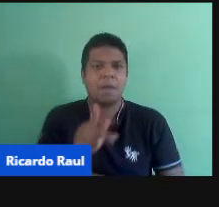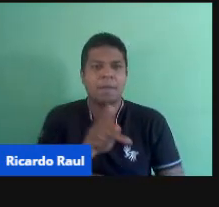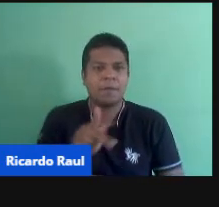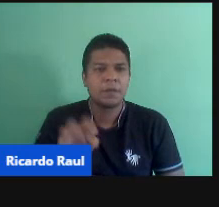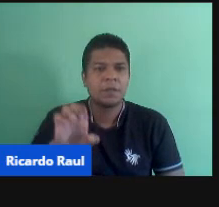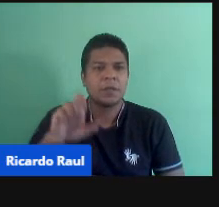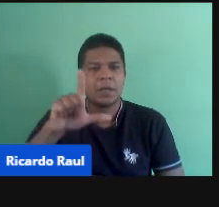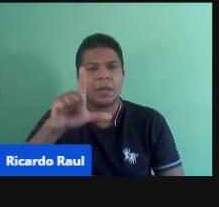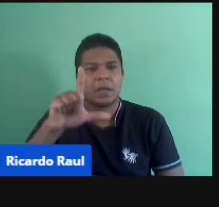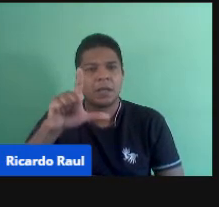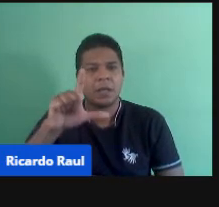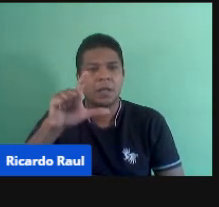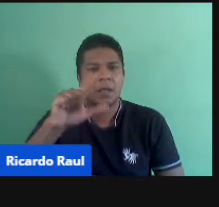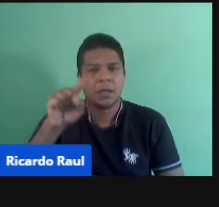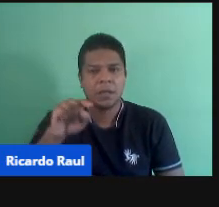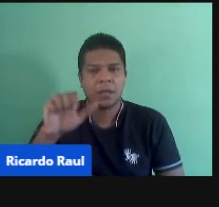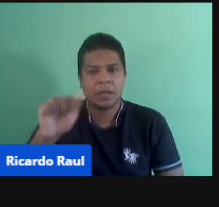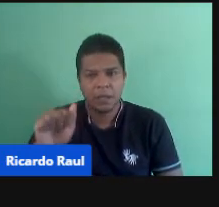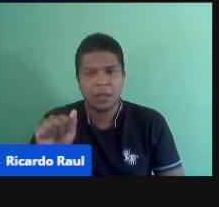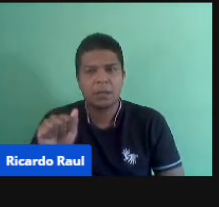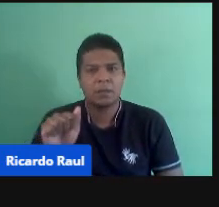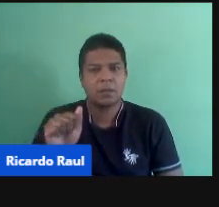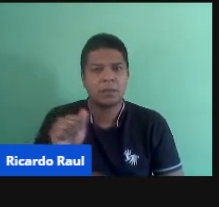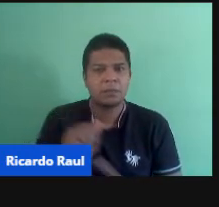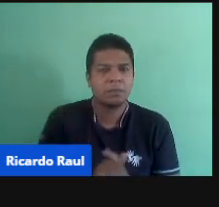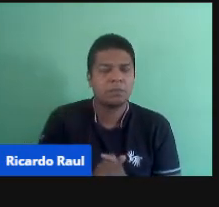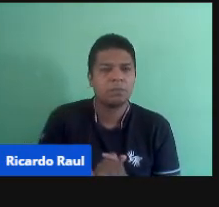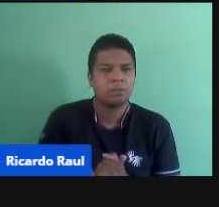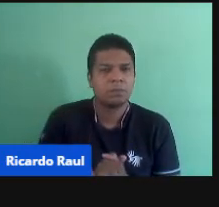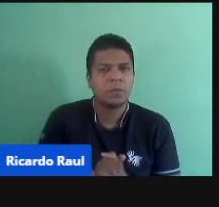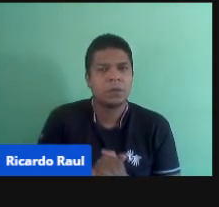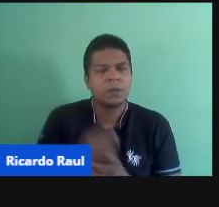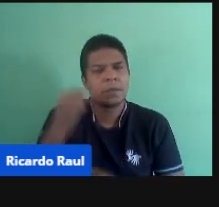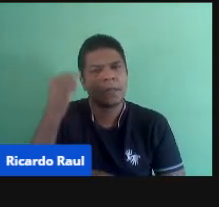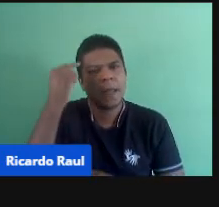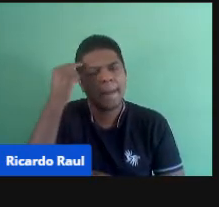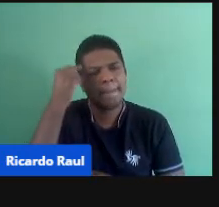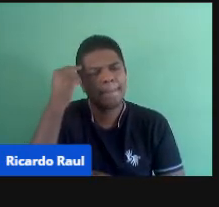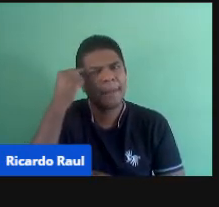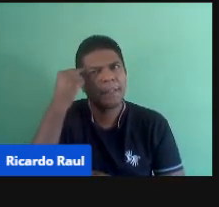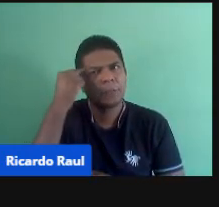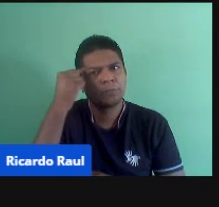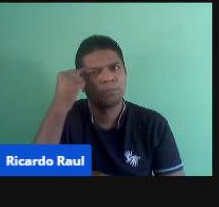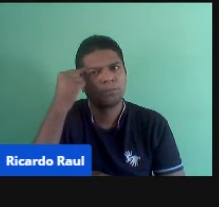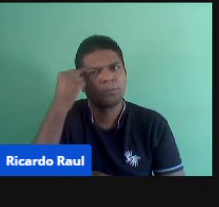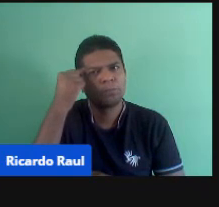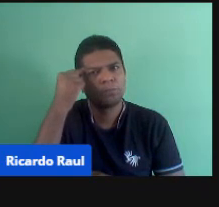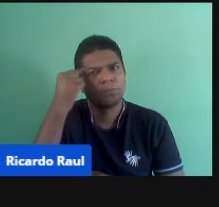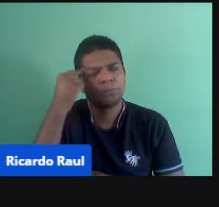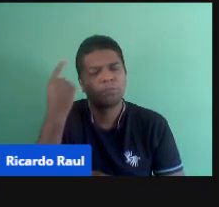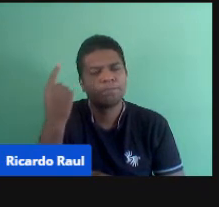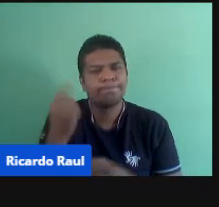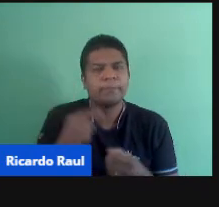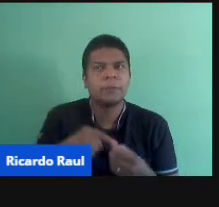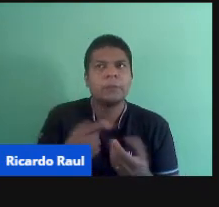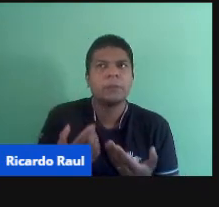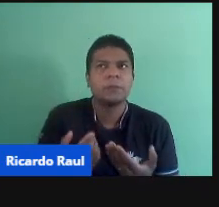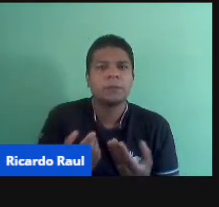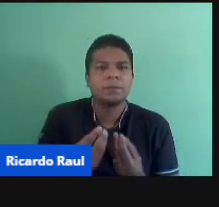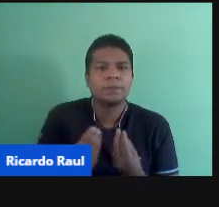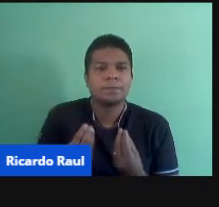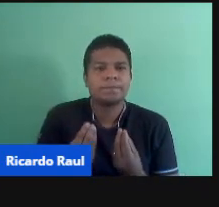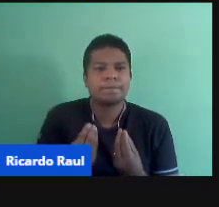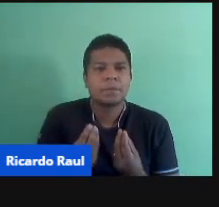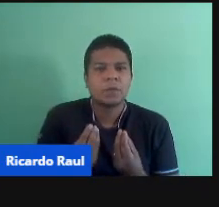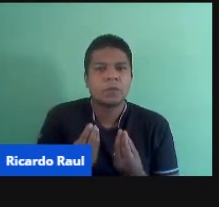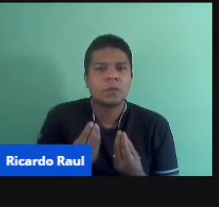essa discussão, para que a gente realmente pense e repense a questão do que nós vamos